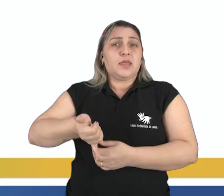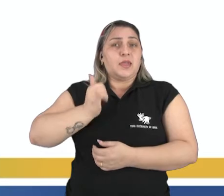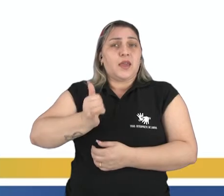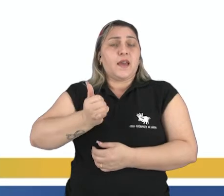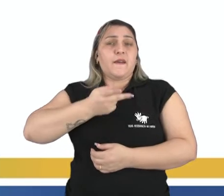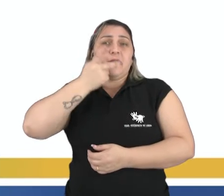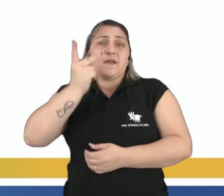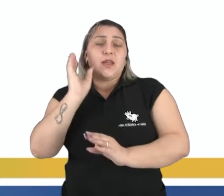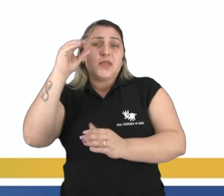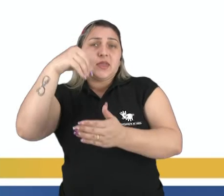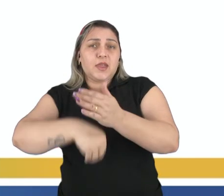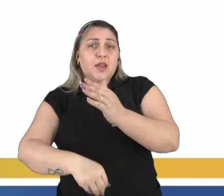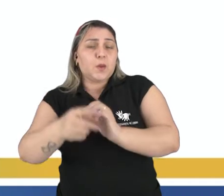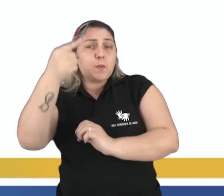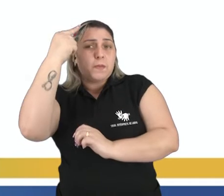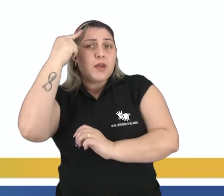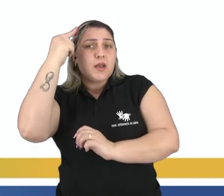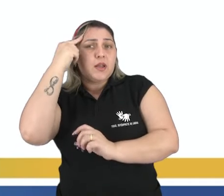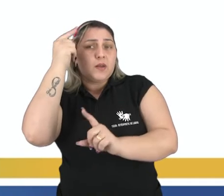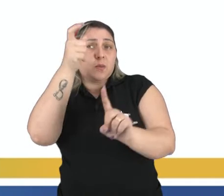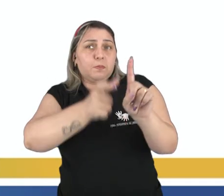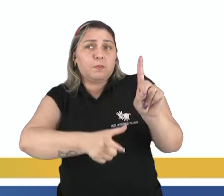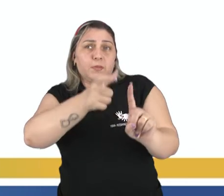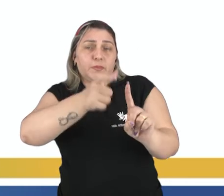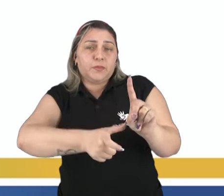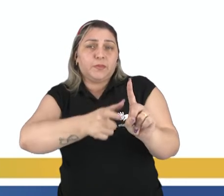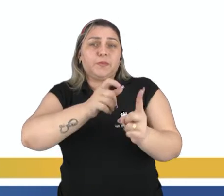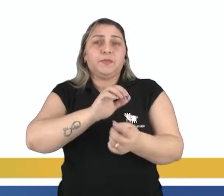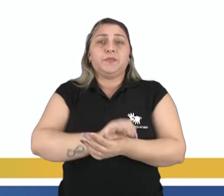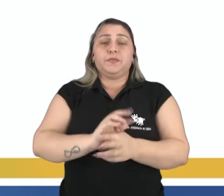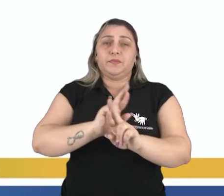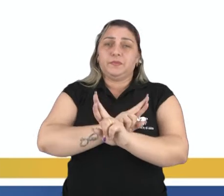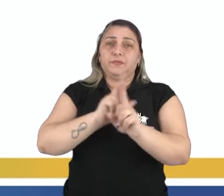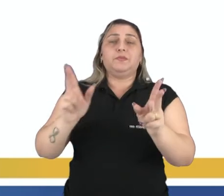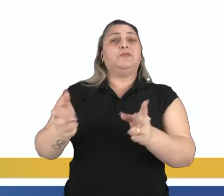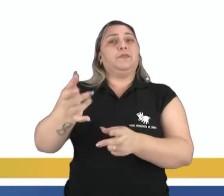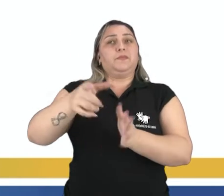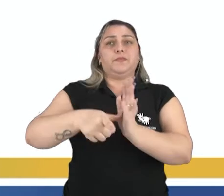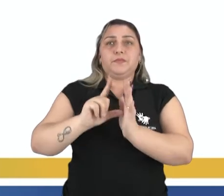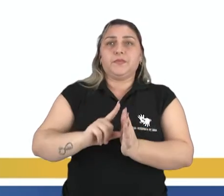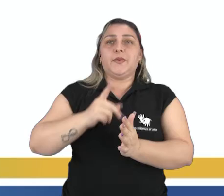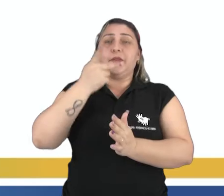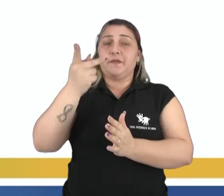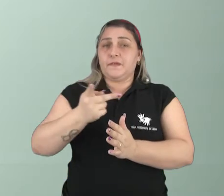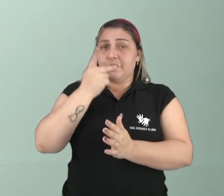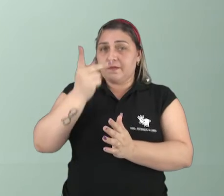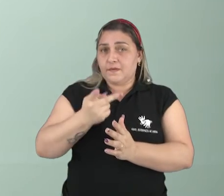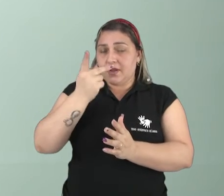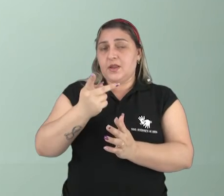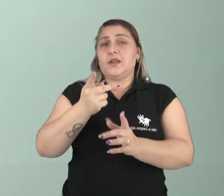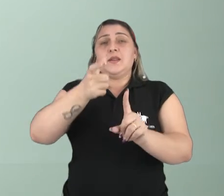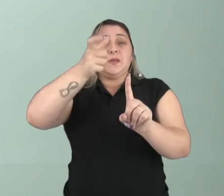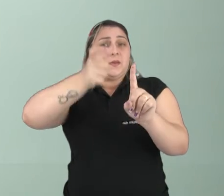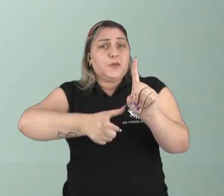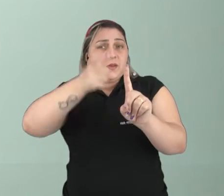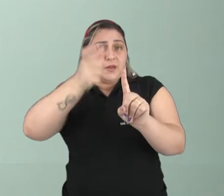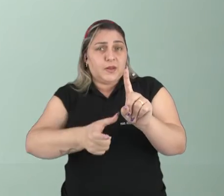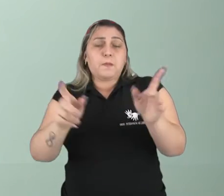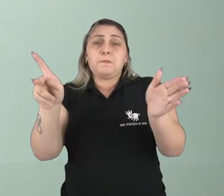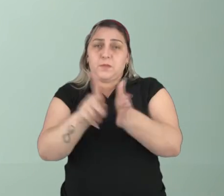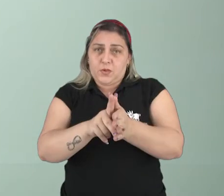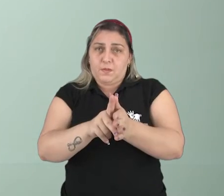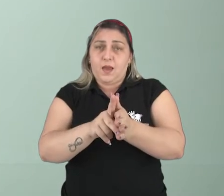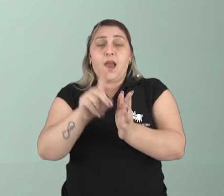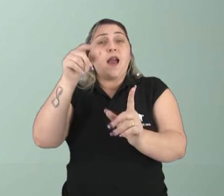ali dentro do pensamento do personagem, diferente do anterior que ele narra a fala do personagem em si. Aqui não, ele